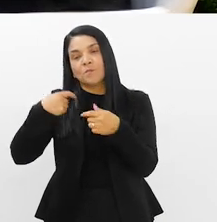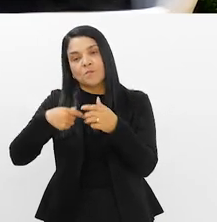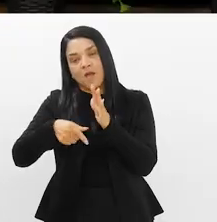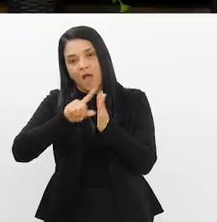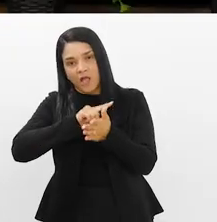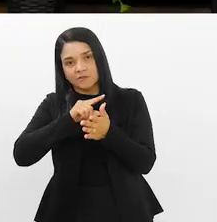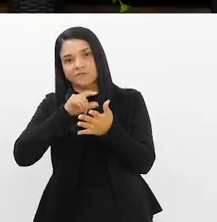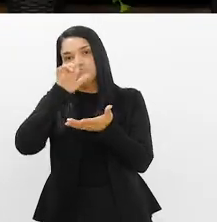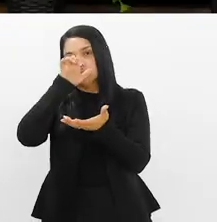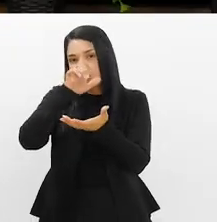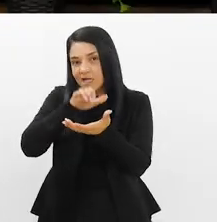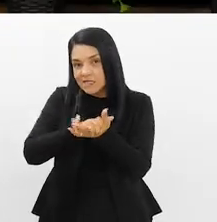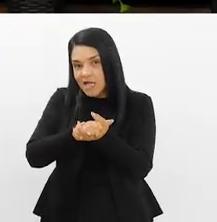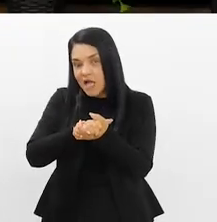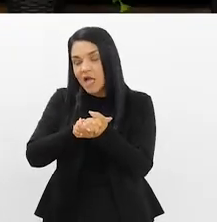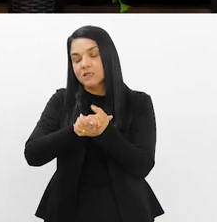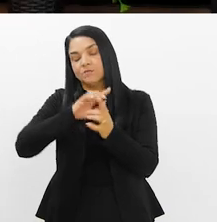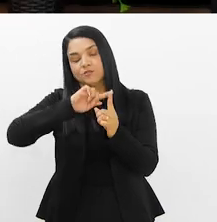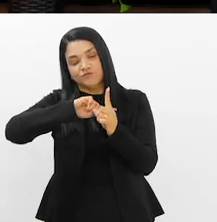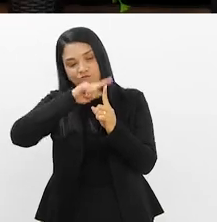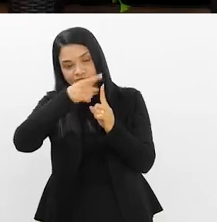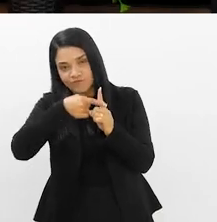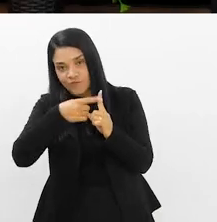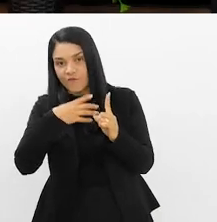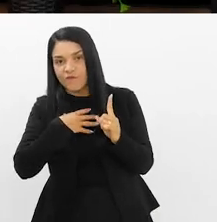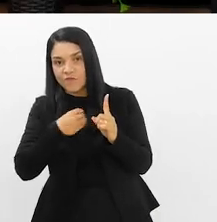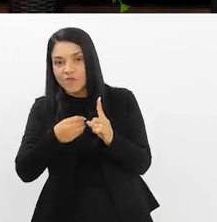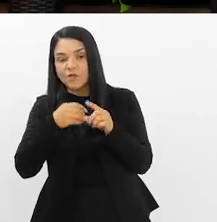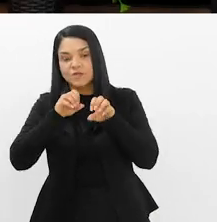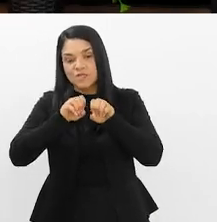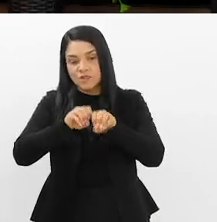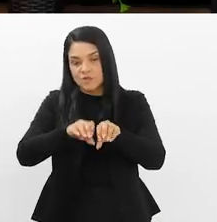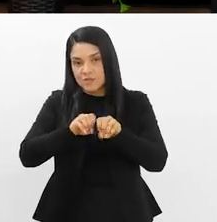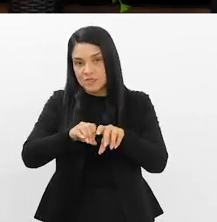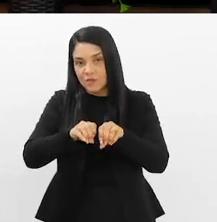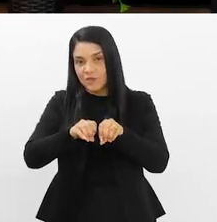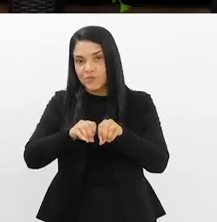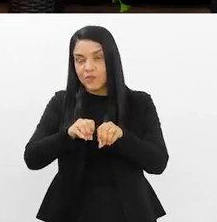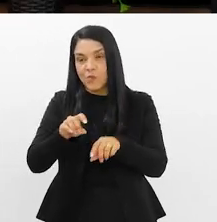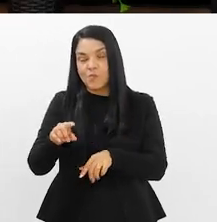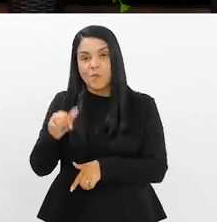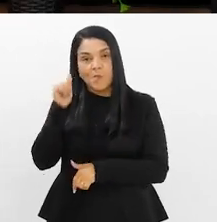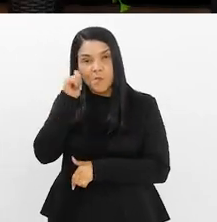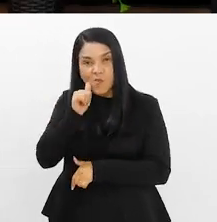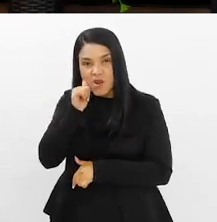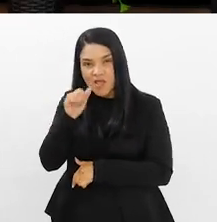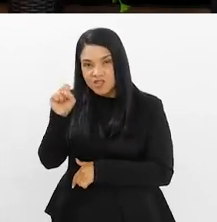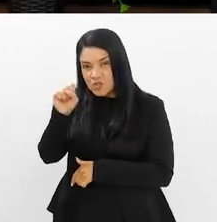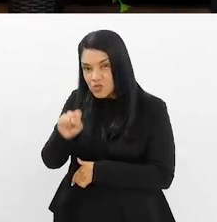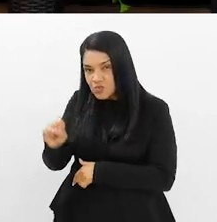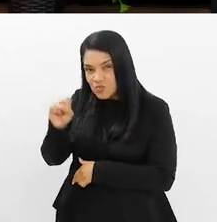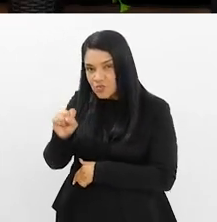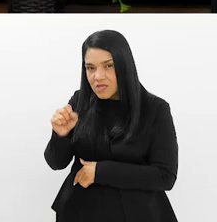era necessário o casamento, depois a geração dos filhos e a educação dos filhos. Uma mulher solteira não